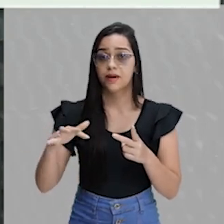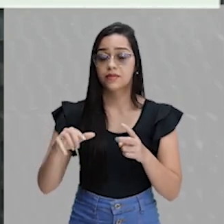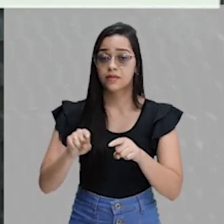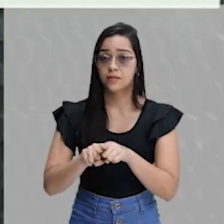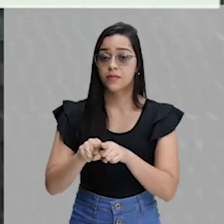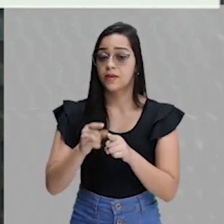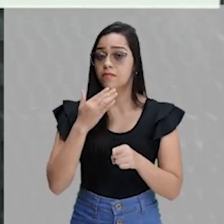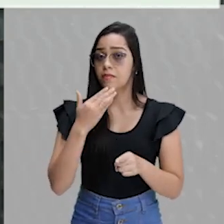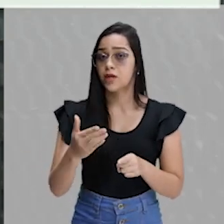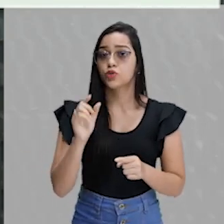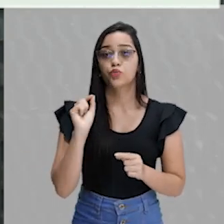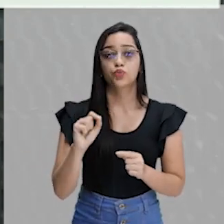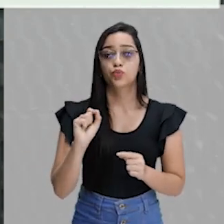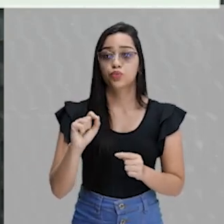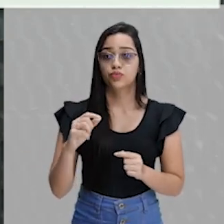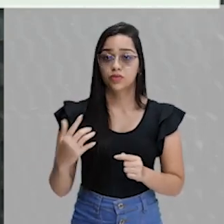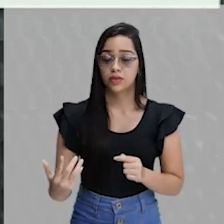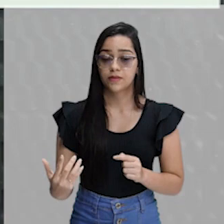Então, ele pede